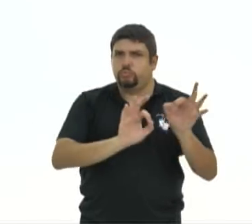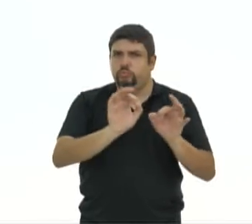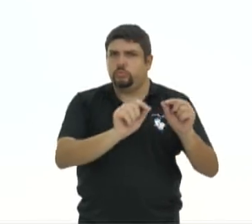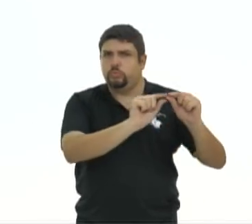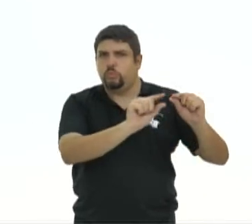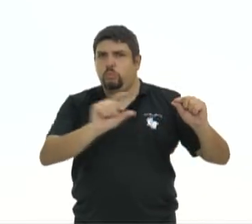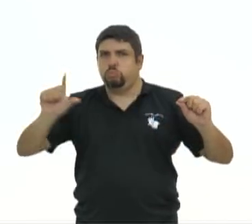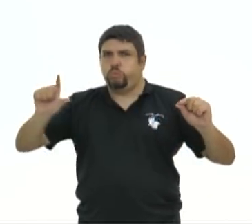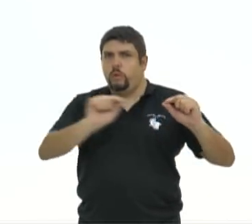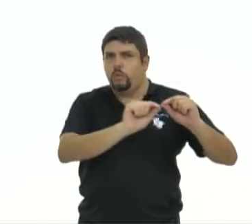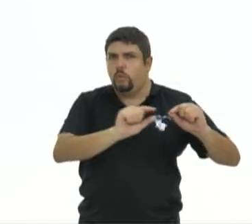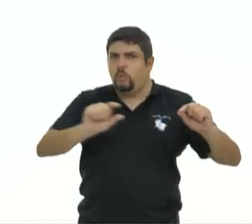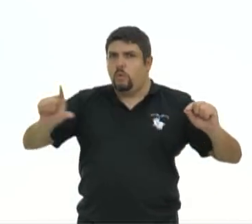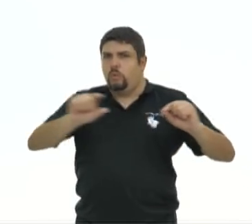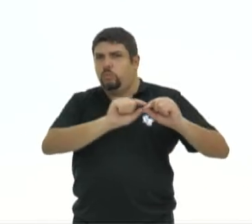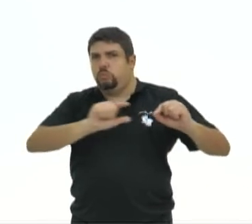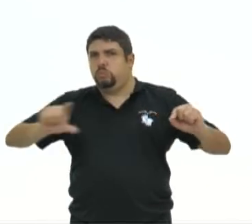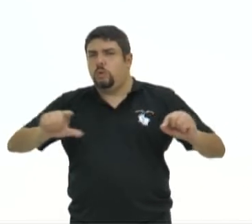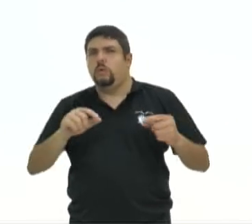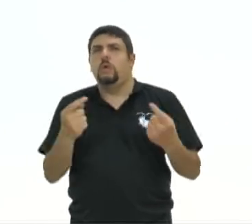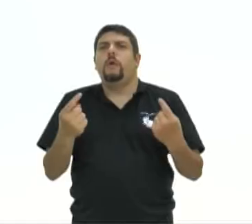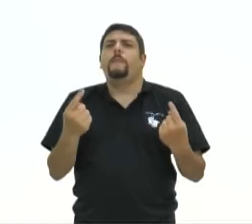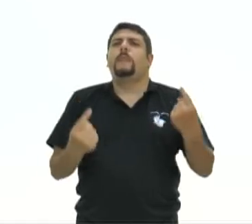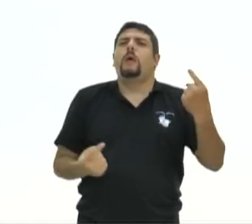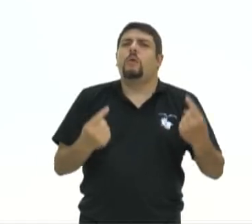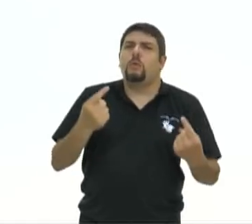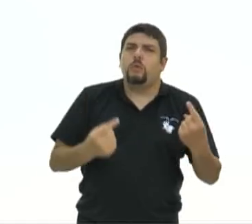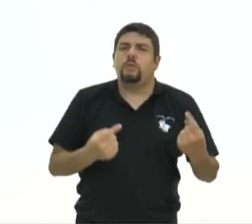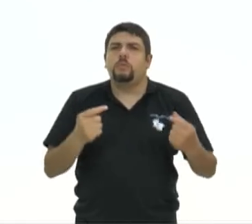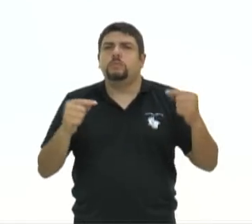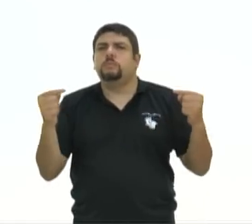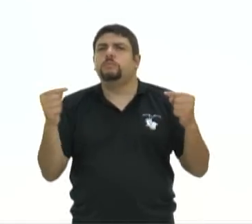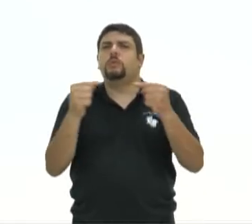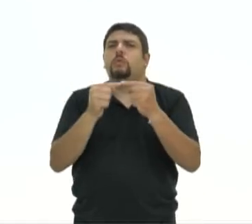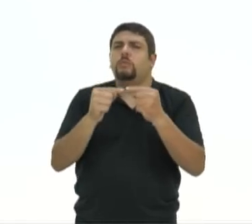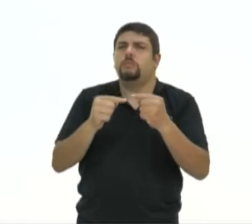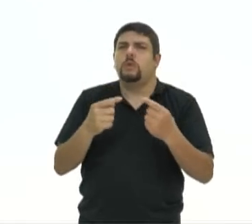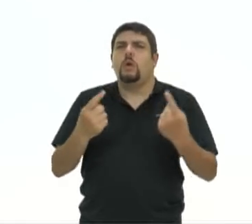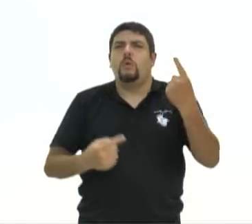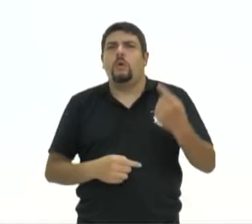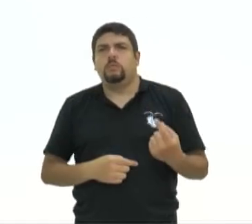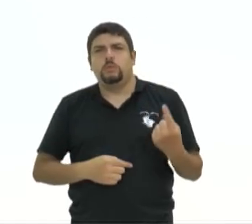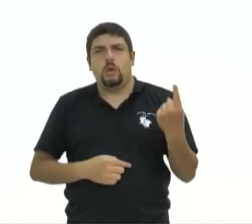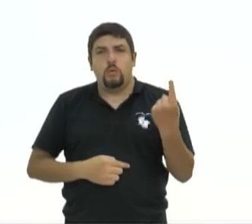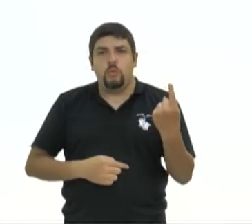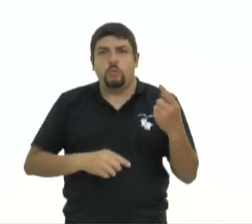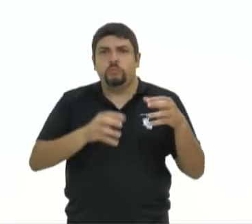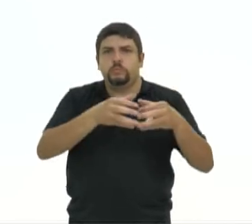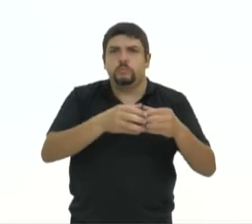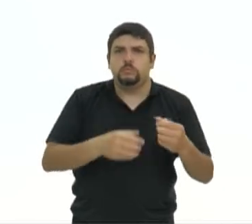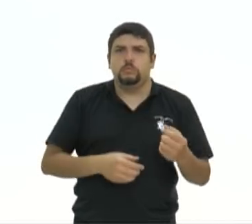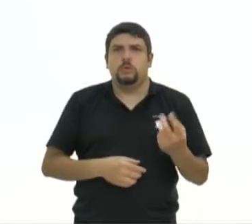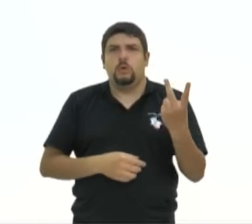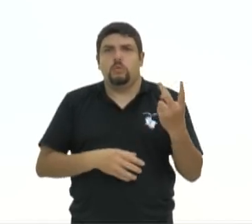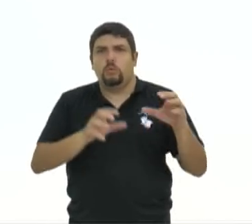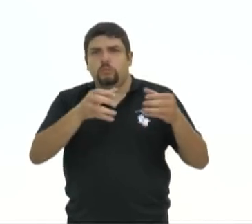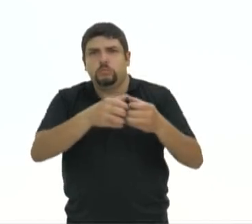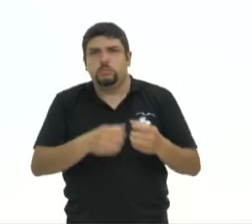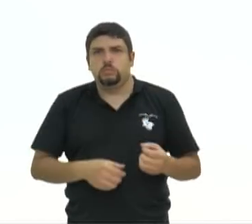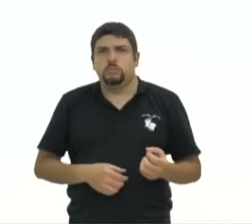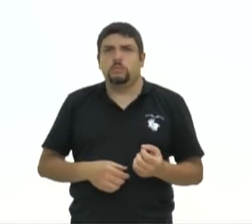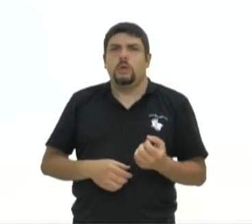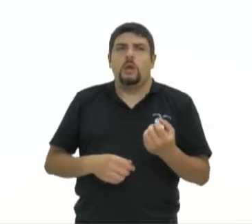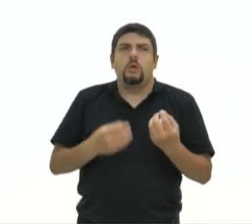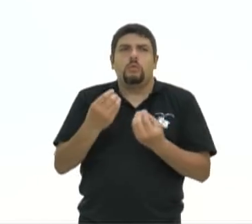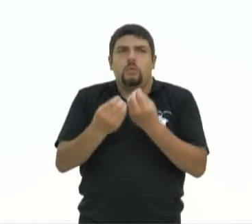você analisar qual sequência é amodal, qual sequência é unimodal, qual sequência é bimodal e qual sequência é multimodal. Tá bom?